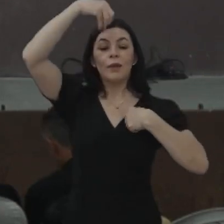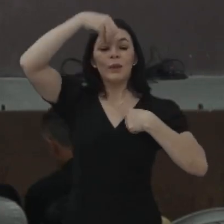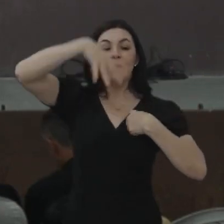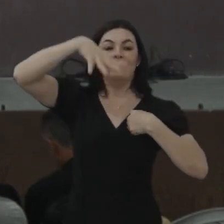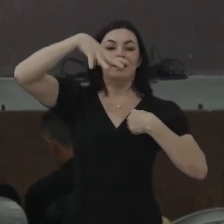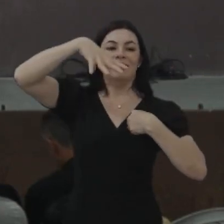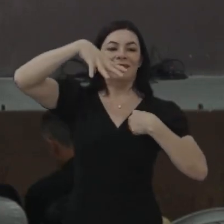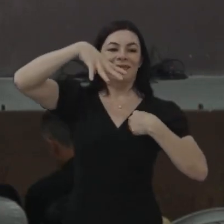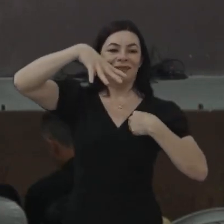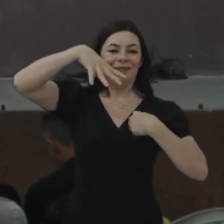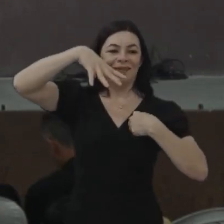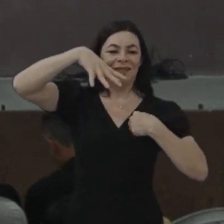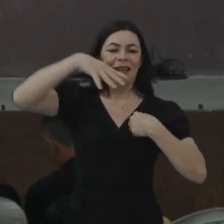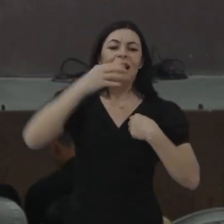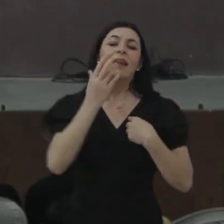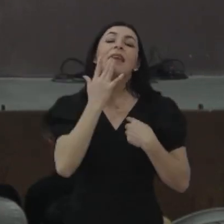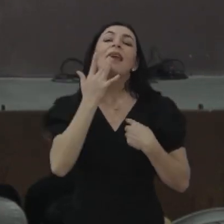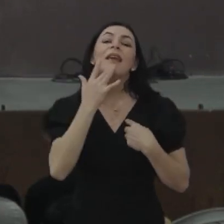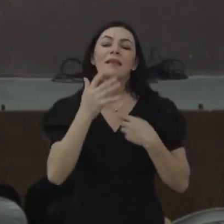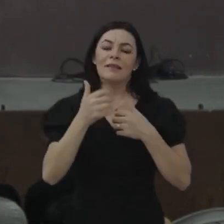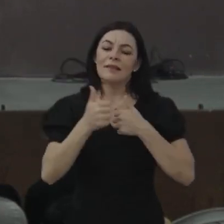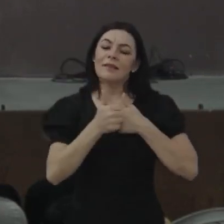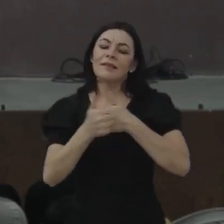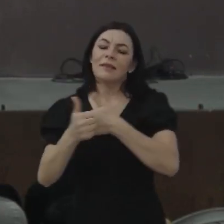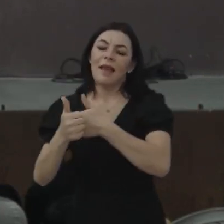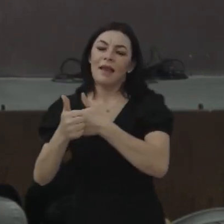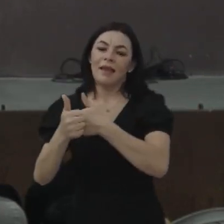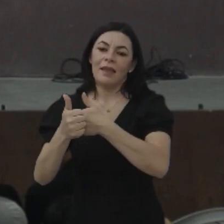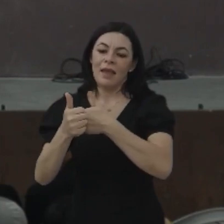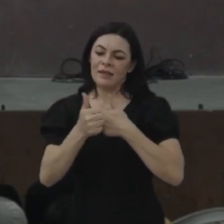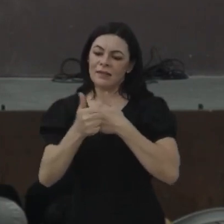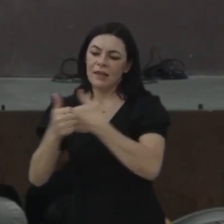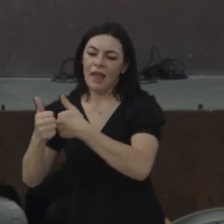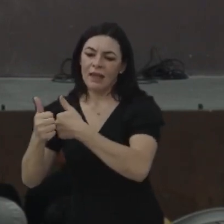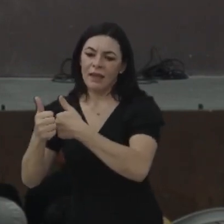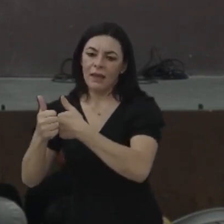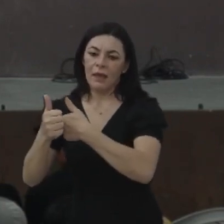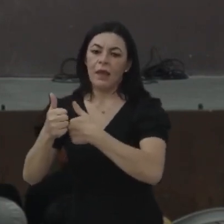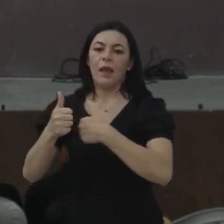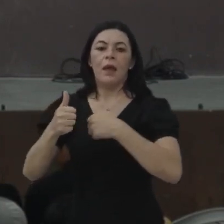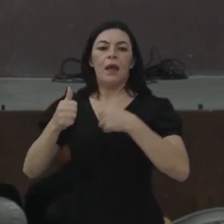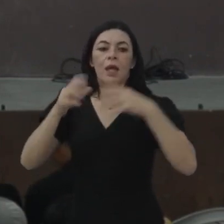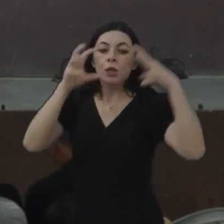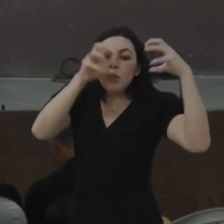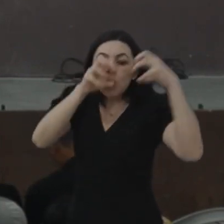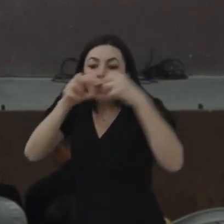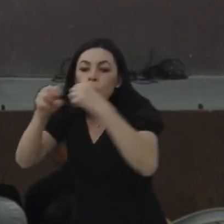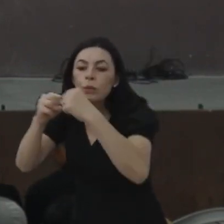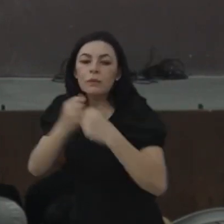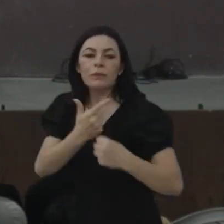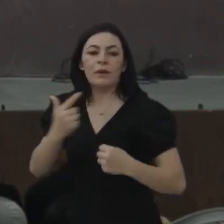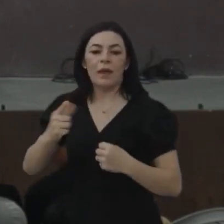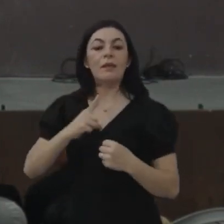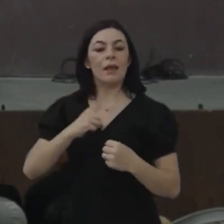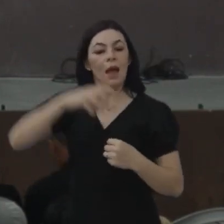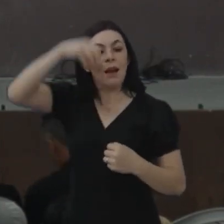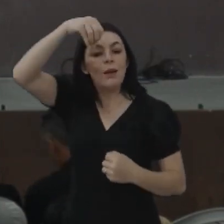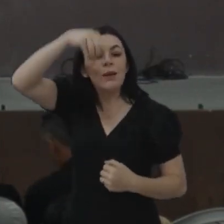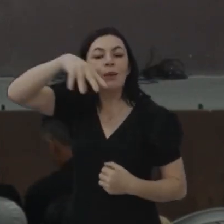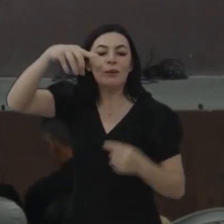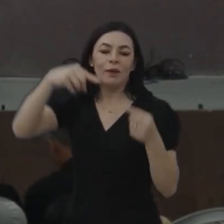do mundo. Quem me segue não andará em trevas. Pelo contrário, terá a luz da